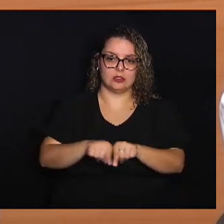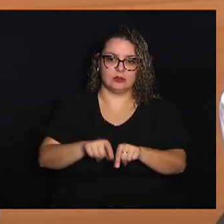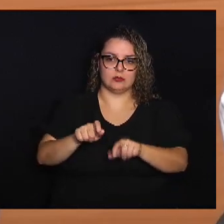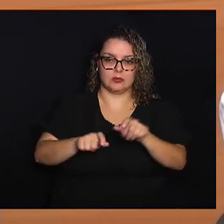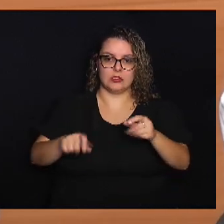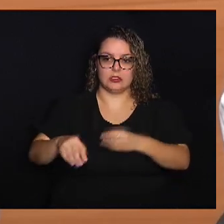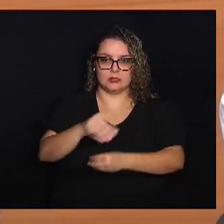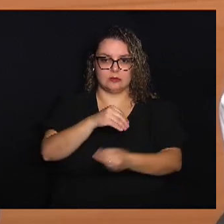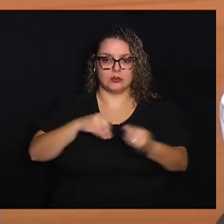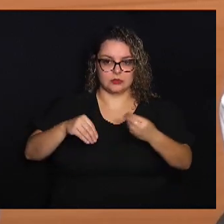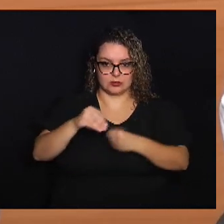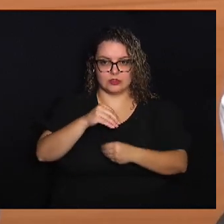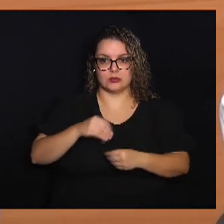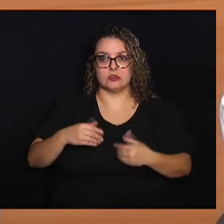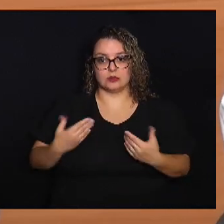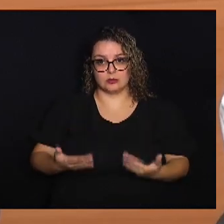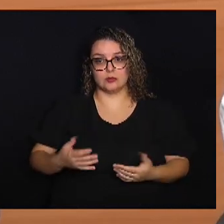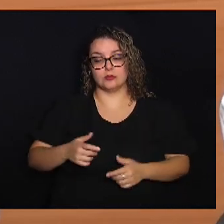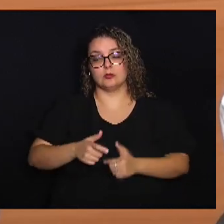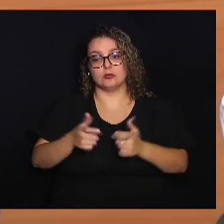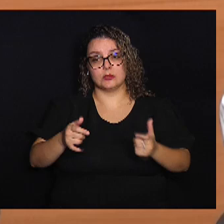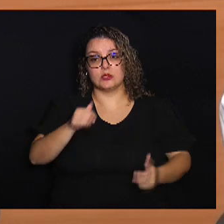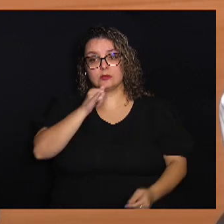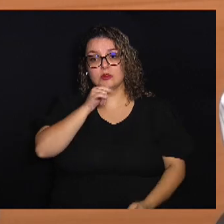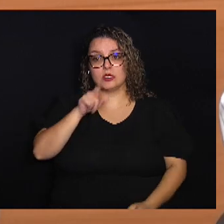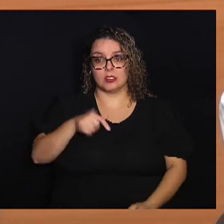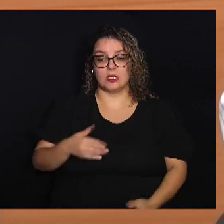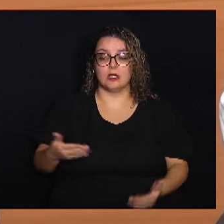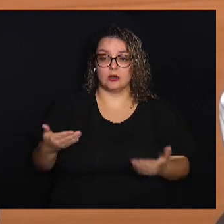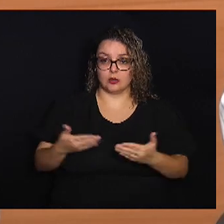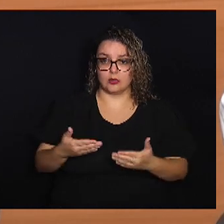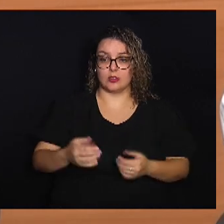pessoas envolvidas. Um grande exemplo é agora